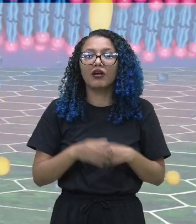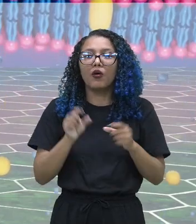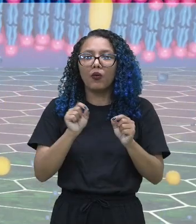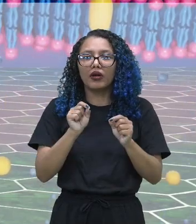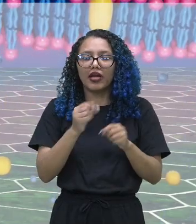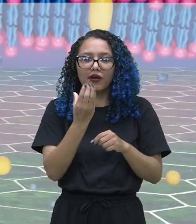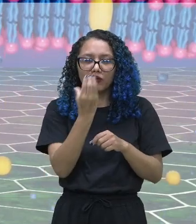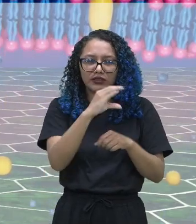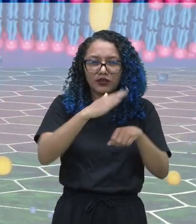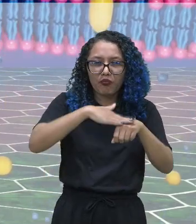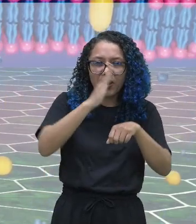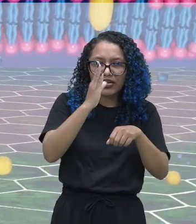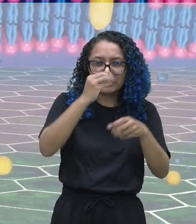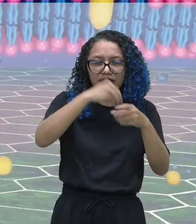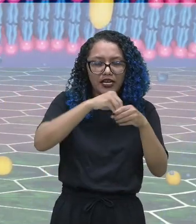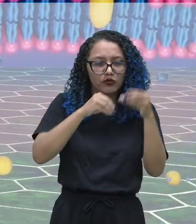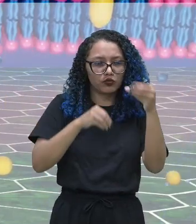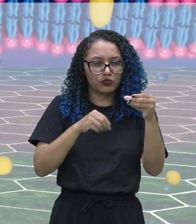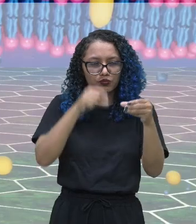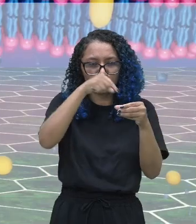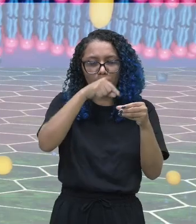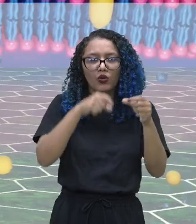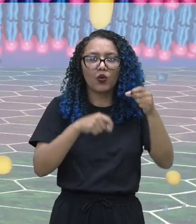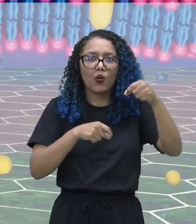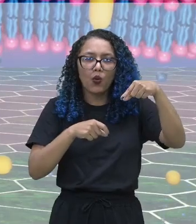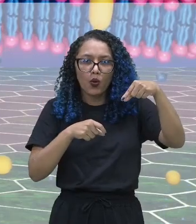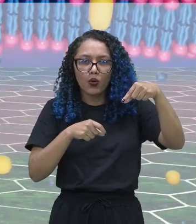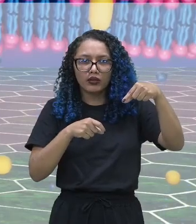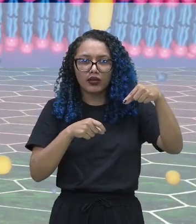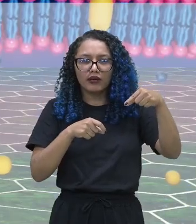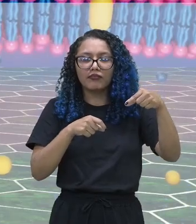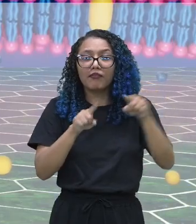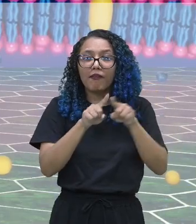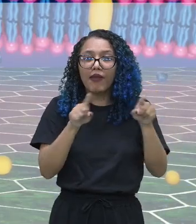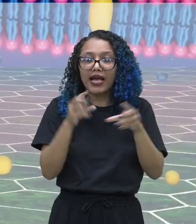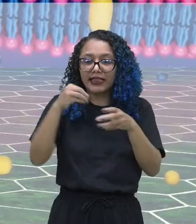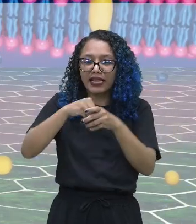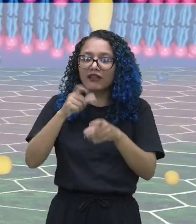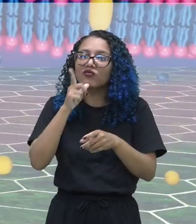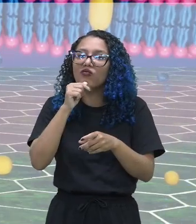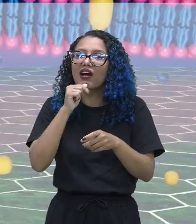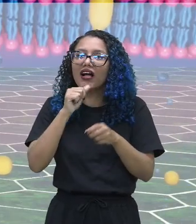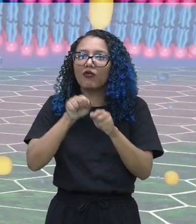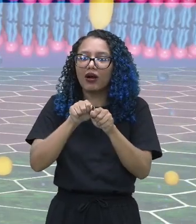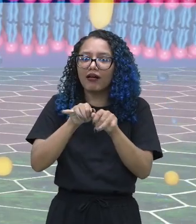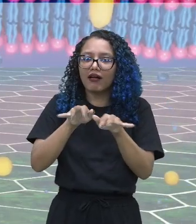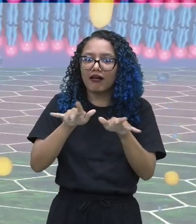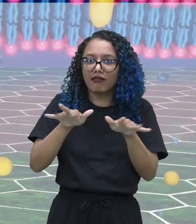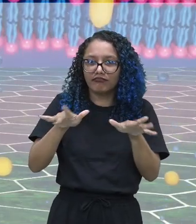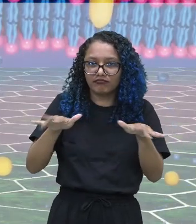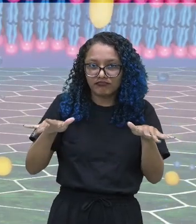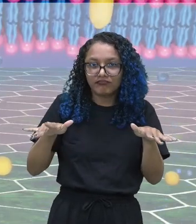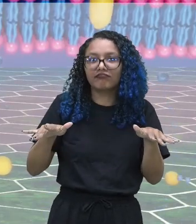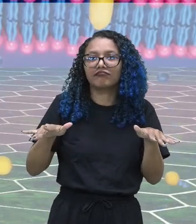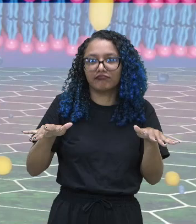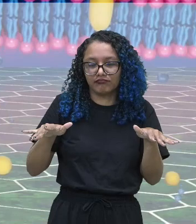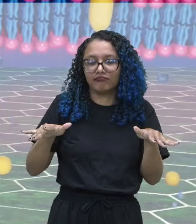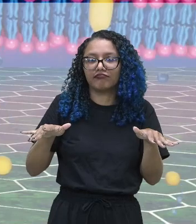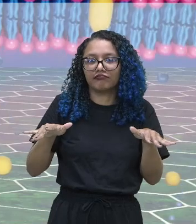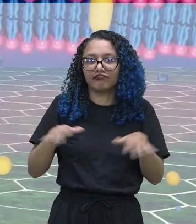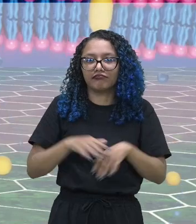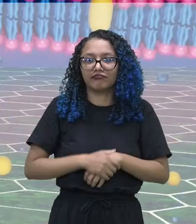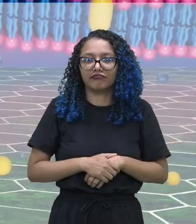gota e menos concentrado no ambiente lá do solvente, que é a água. E aí ele vai se espalhar.